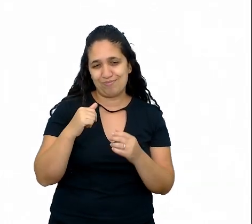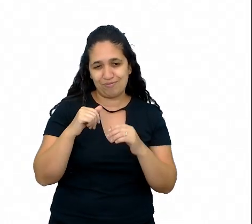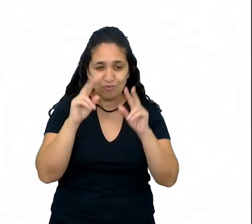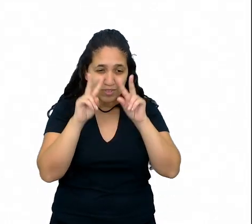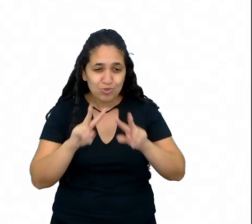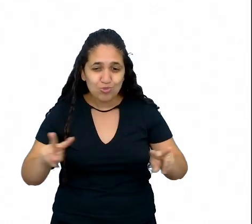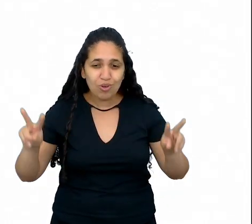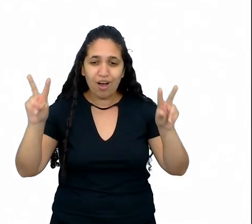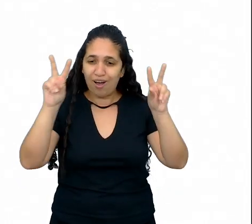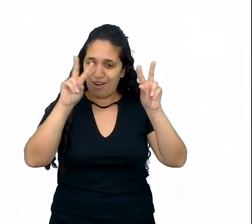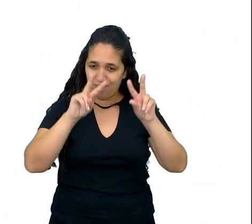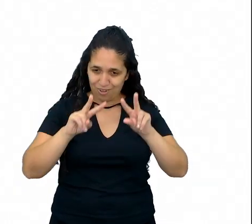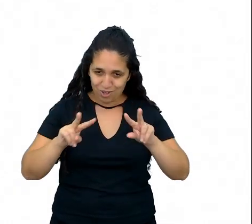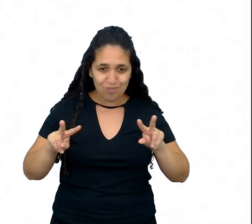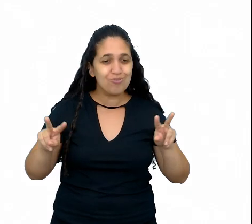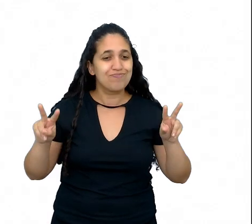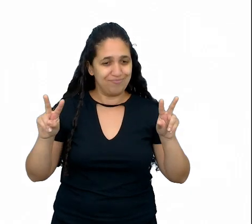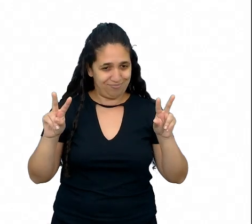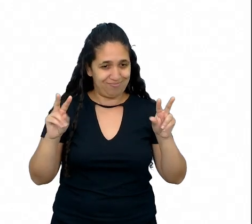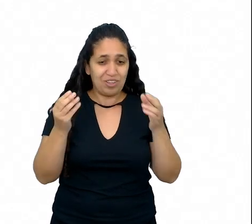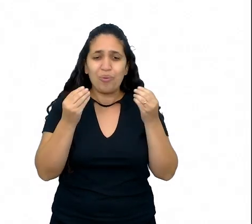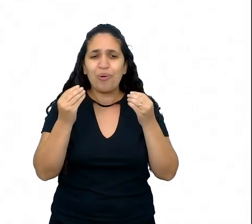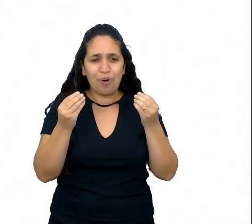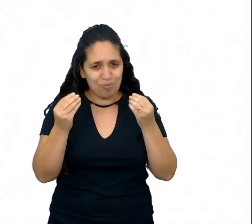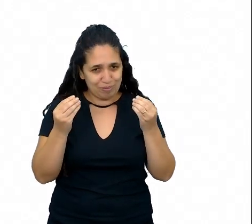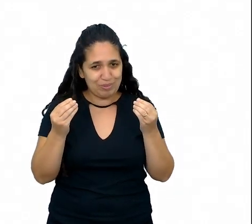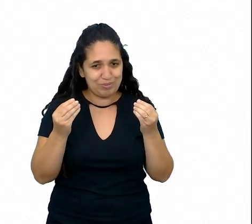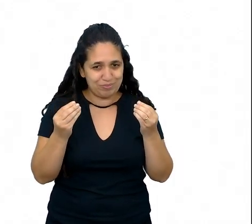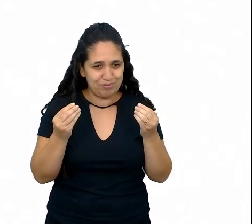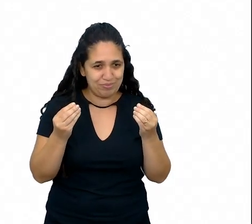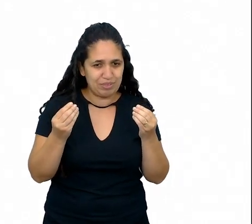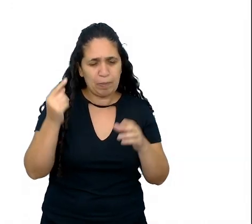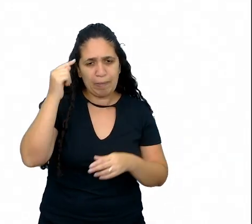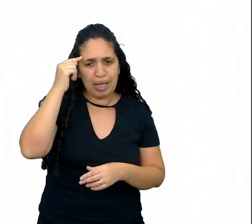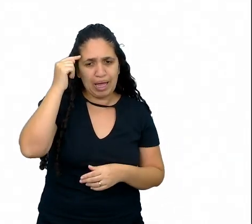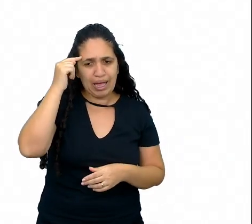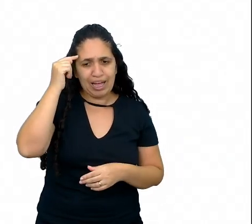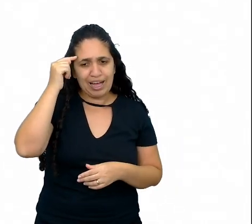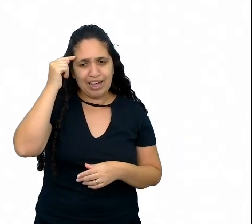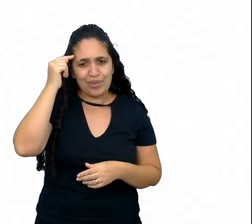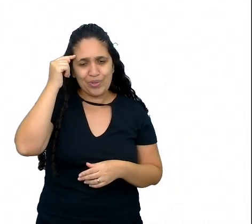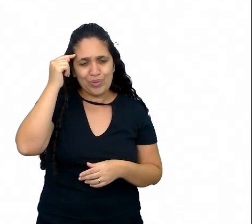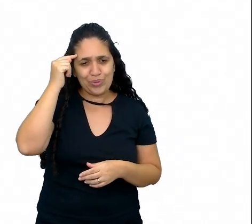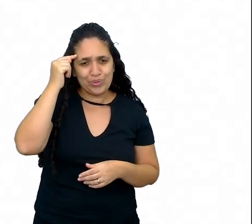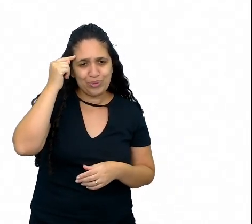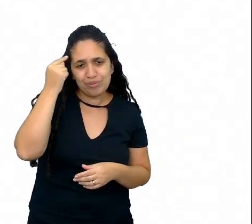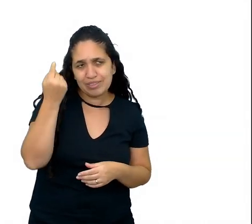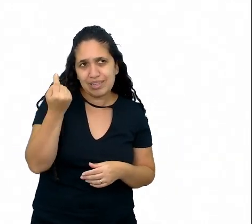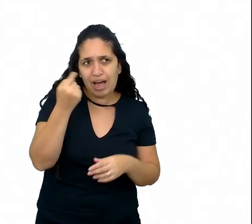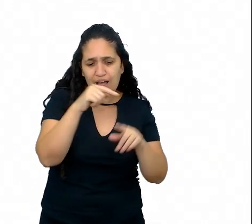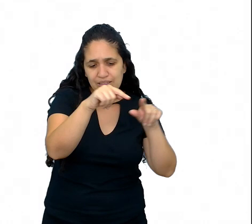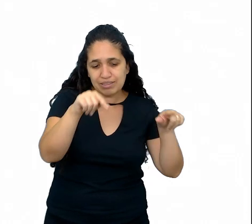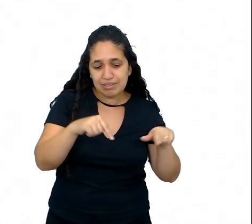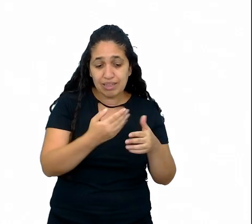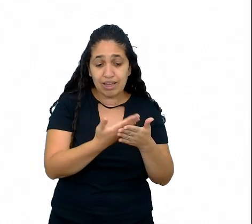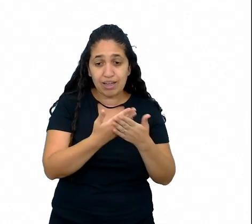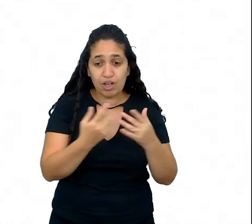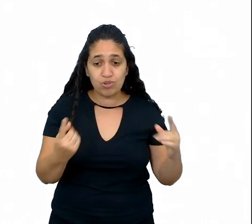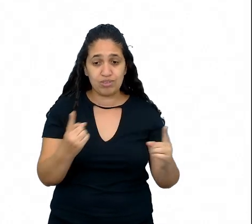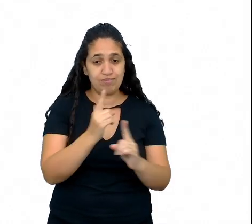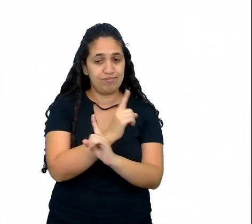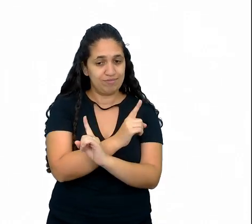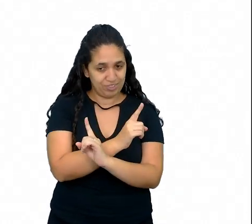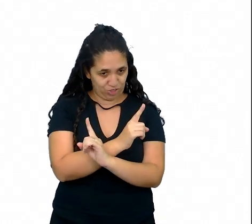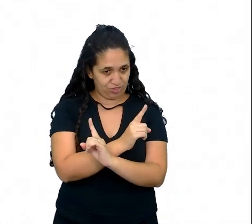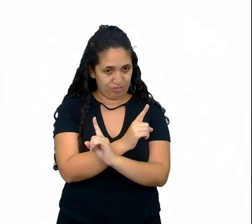para vocês, né, como seria isso daí, pensando na sala de aula invertida, né,